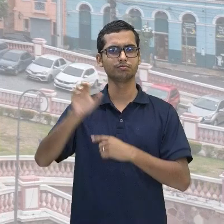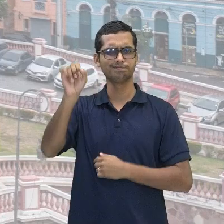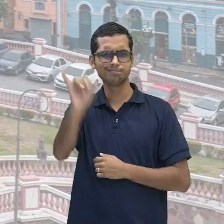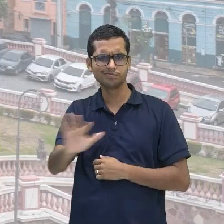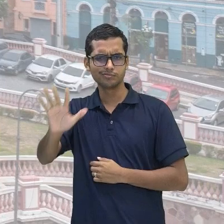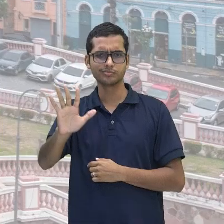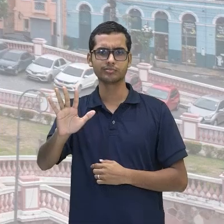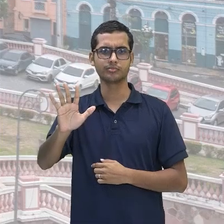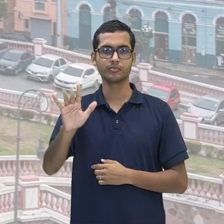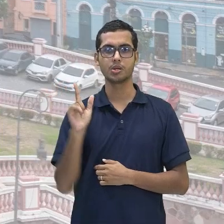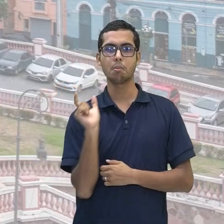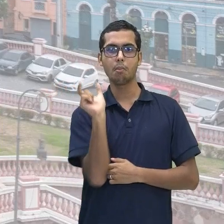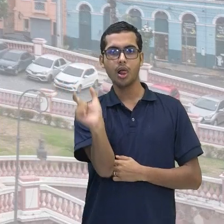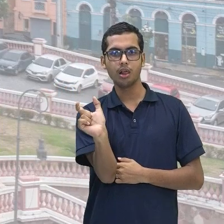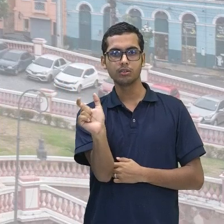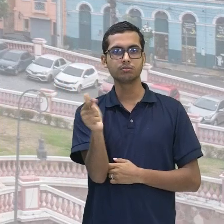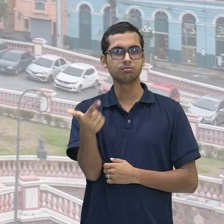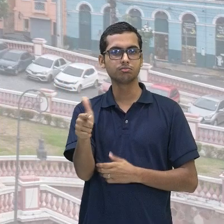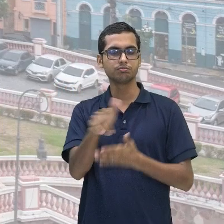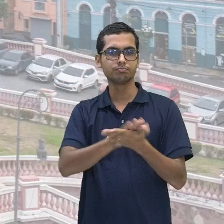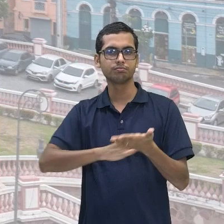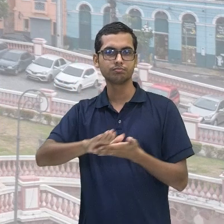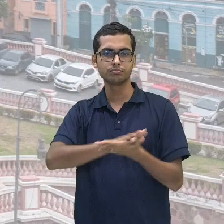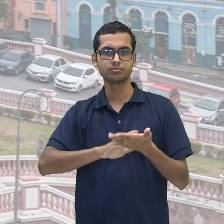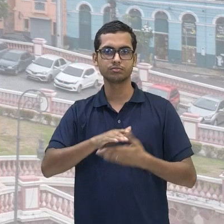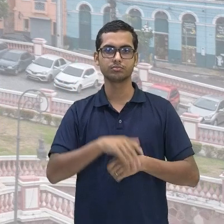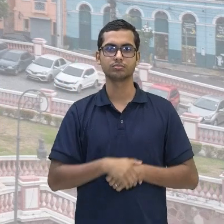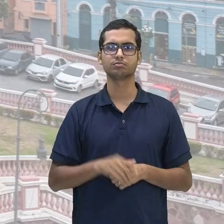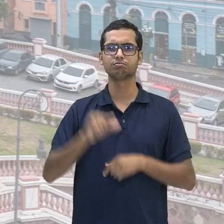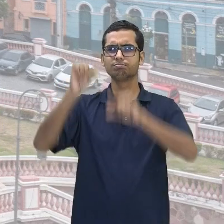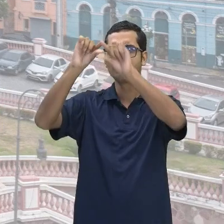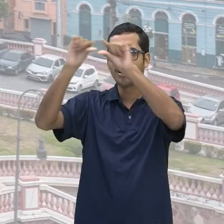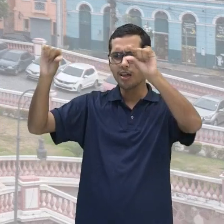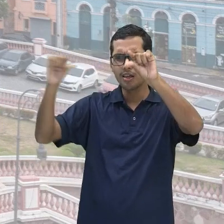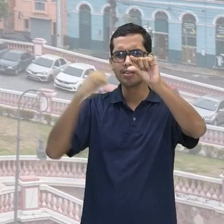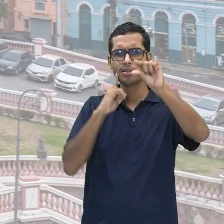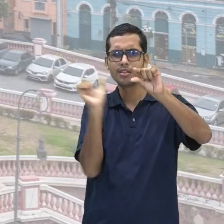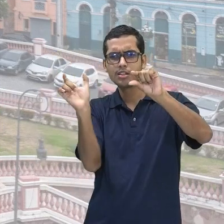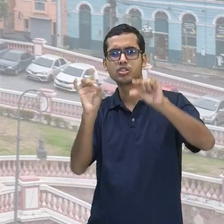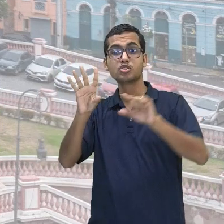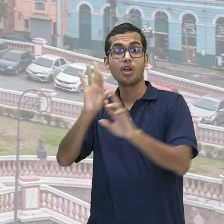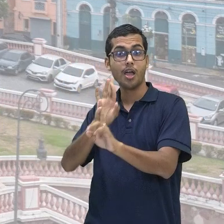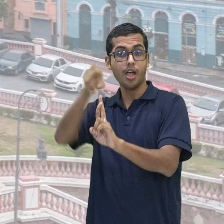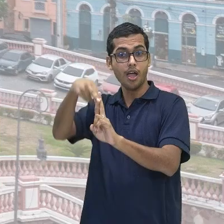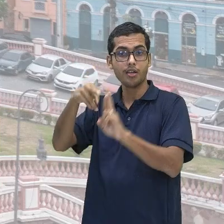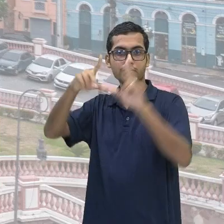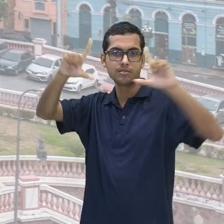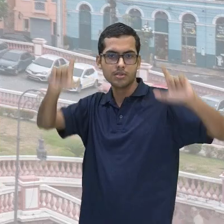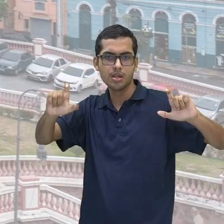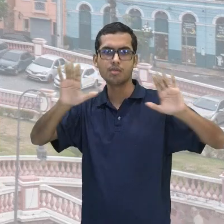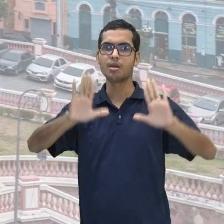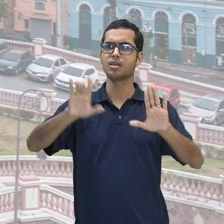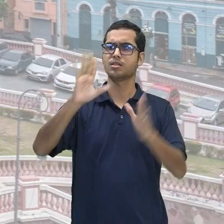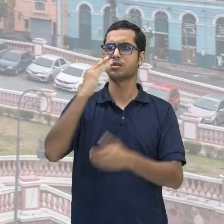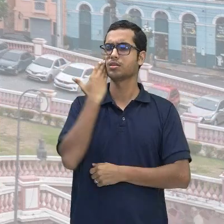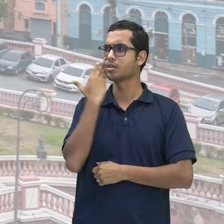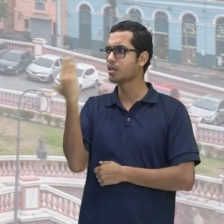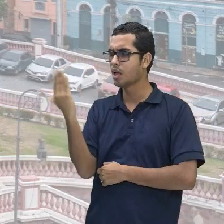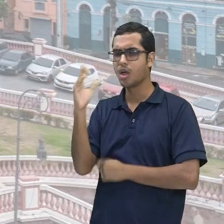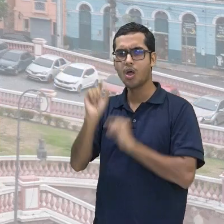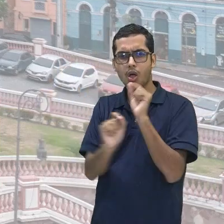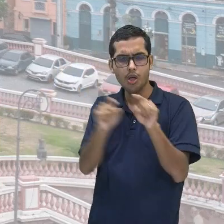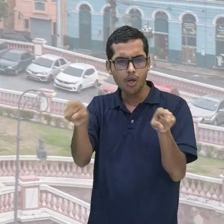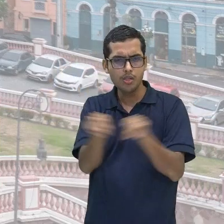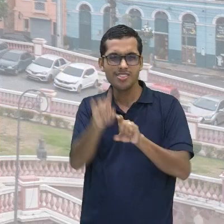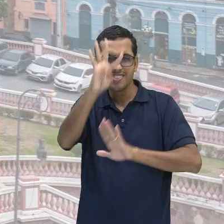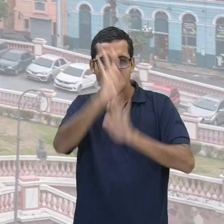tem palavra. Não é? Essa palavrinha aí pequenininha é, na verdade, a referência de quem fez a foto, mas, neste caso aqui, o texto